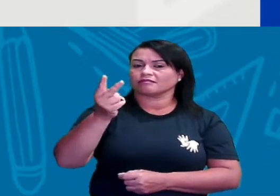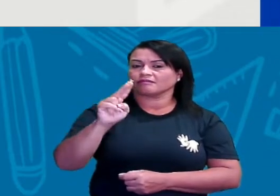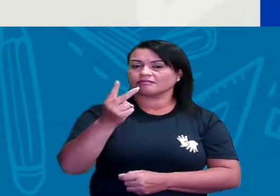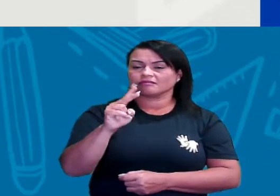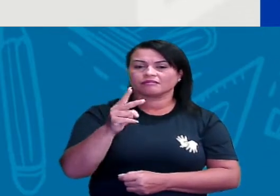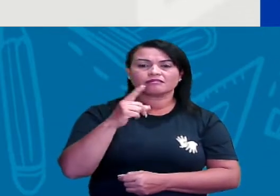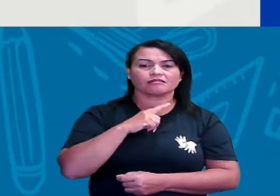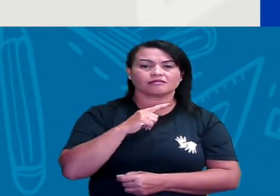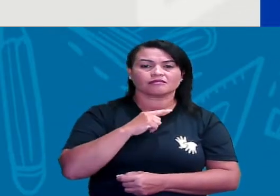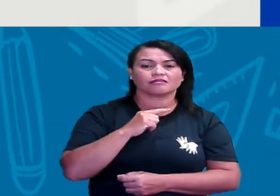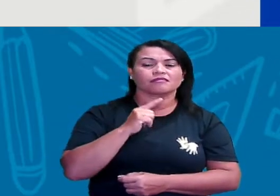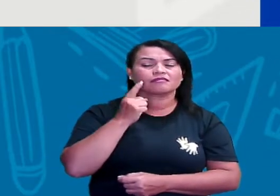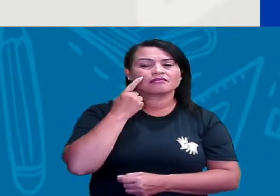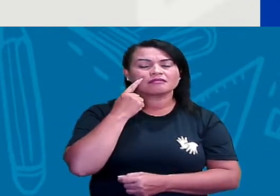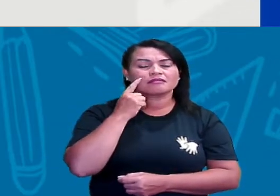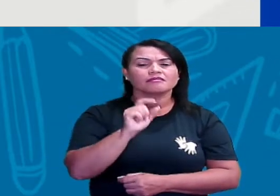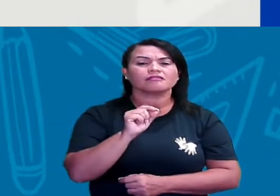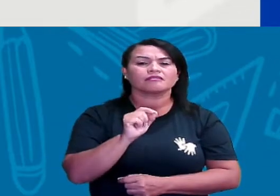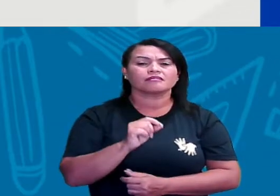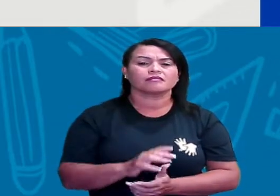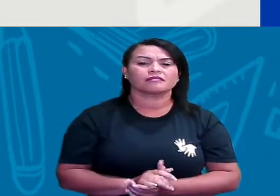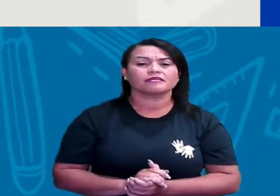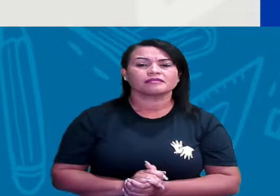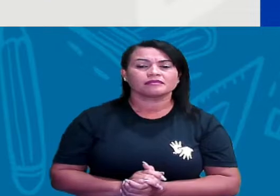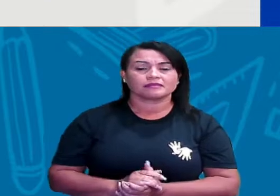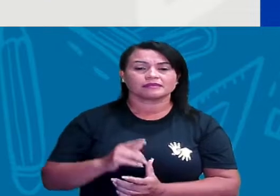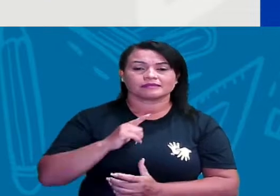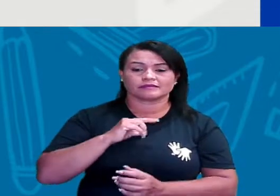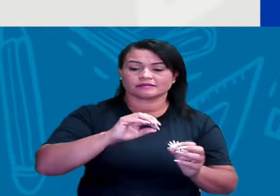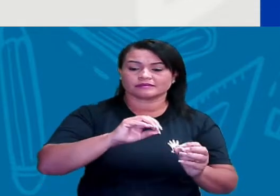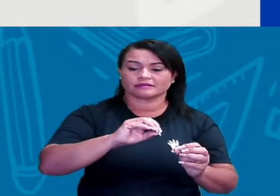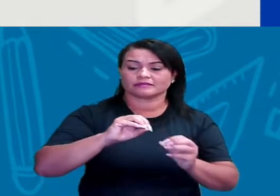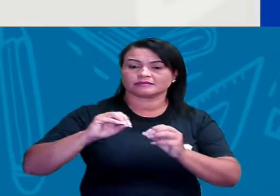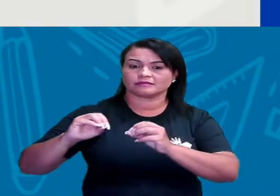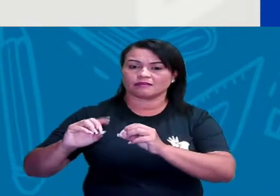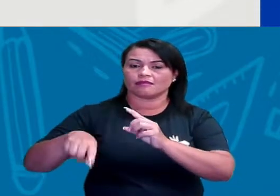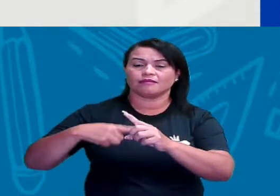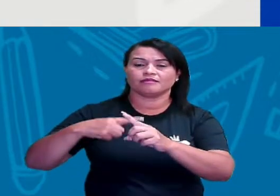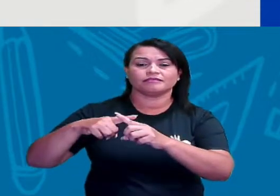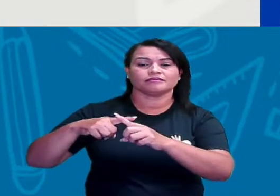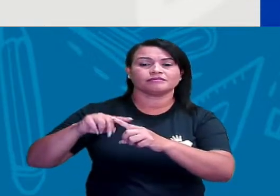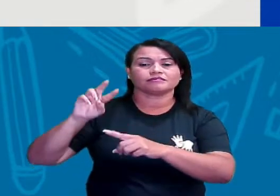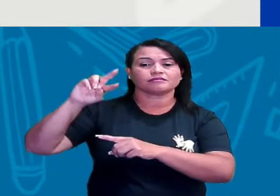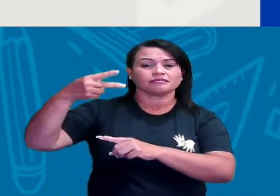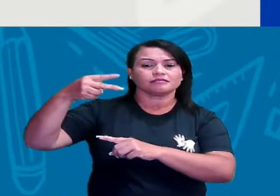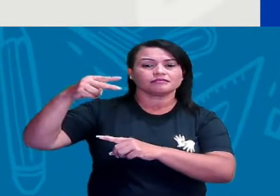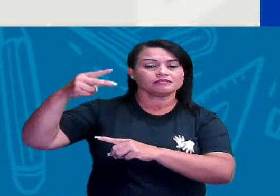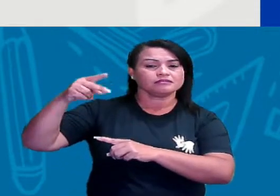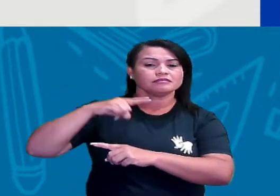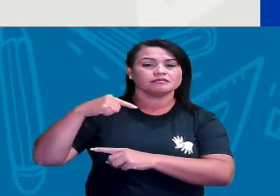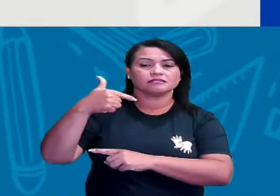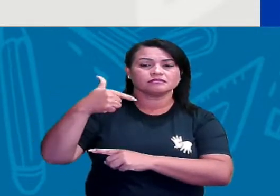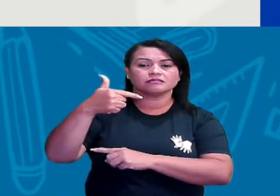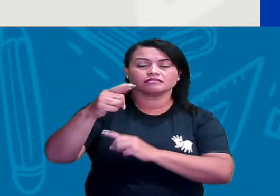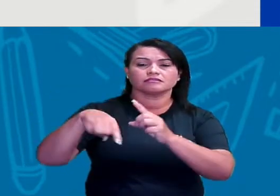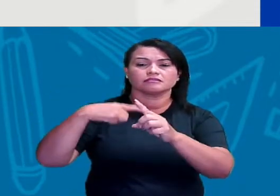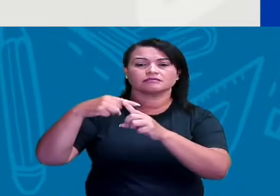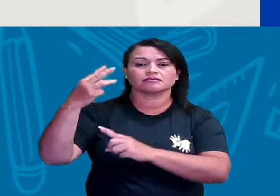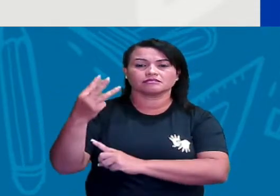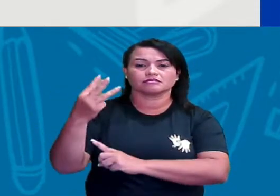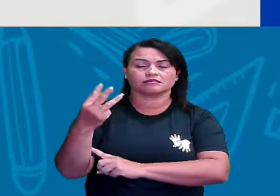de potência. Então, eu faço o seguinte, ó. Repete a base e multiplica os expoentes. Então, aqui eu tenho 2 vezes